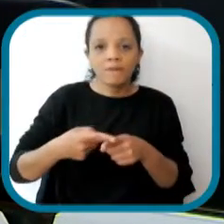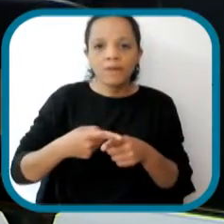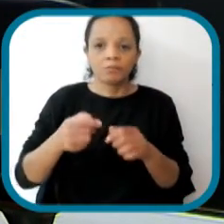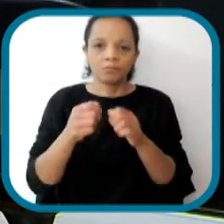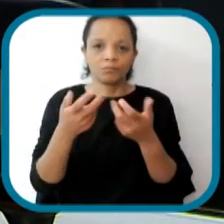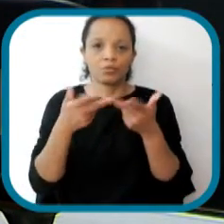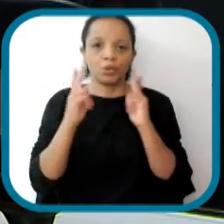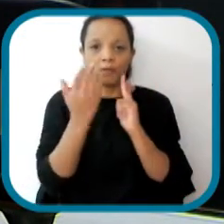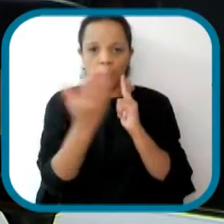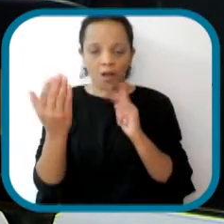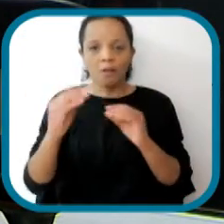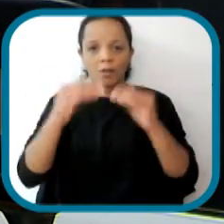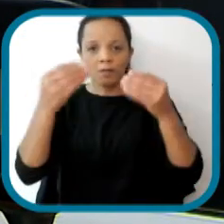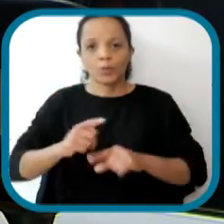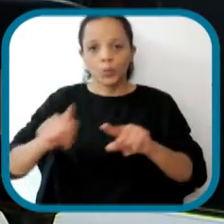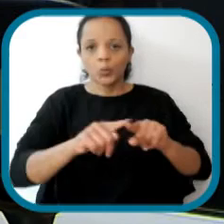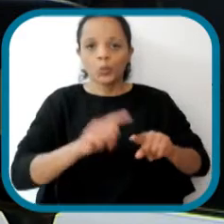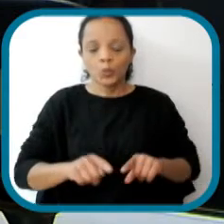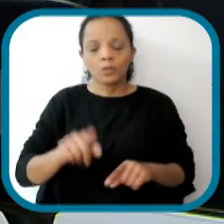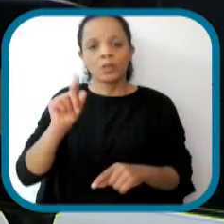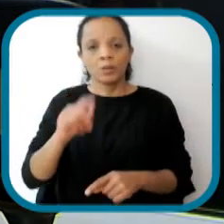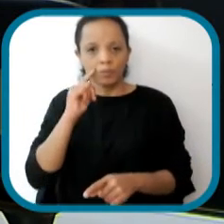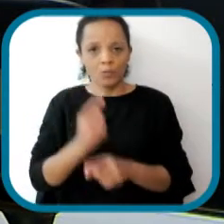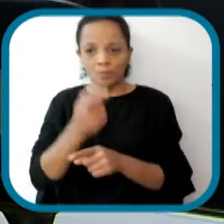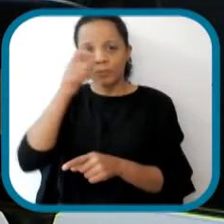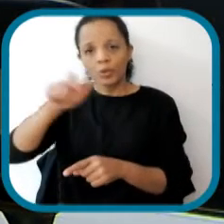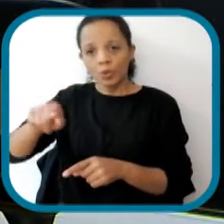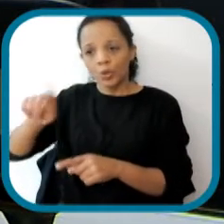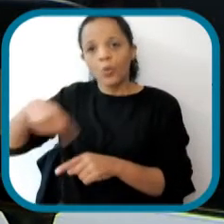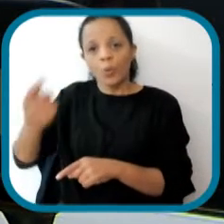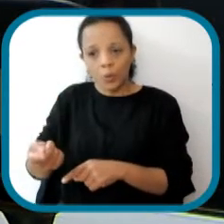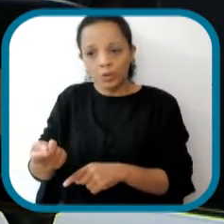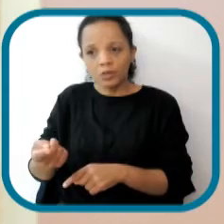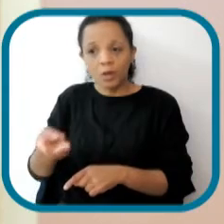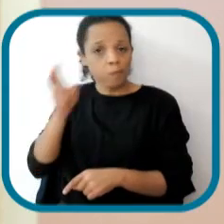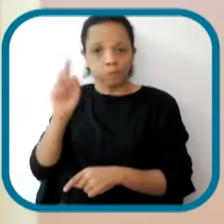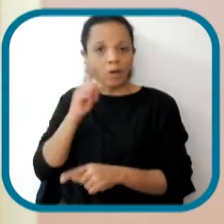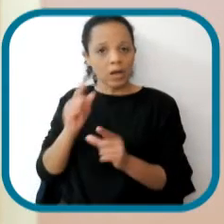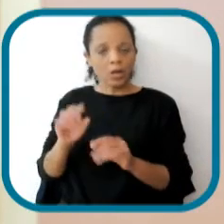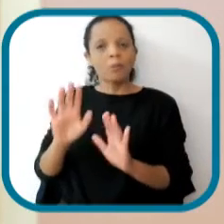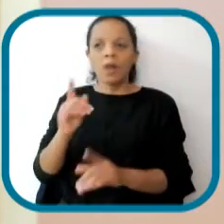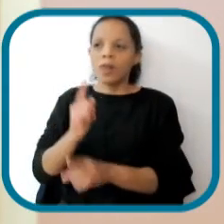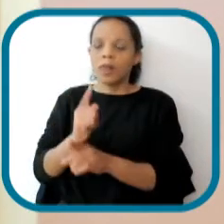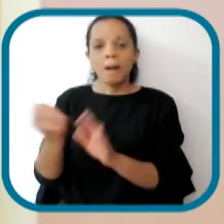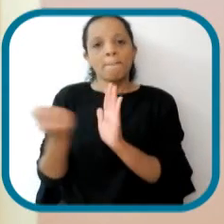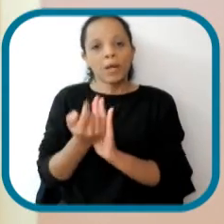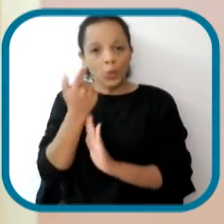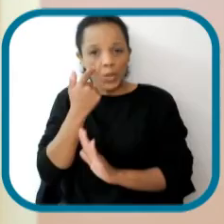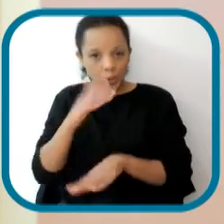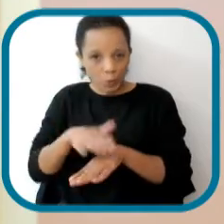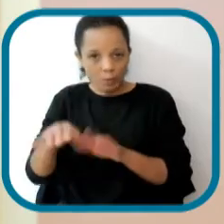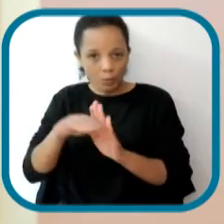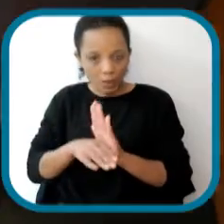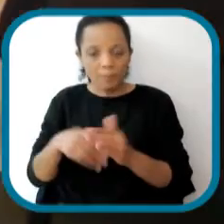interativo, torná-lo disponível em multiplataforma e fazer com que outras pessoas, não ouvintes, tenham contacto com a